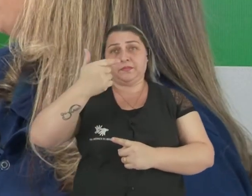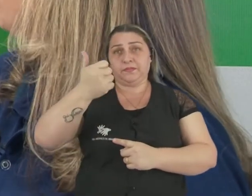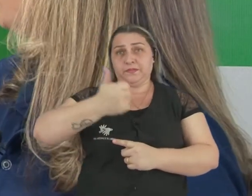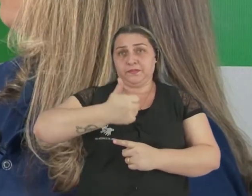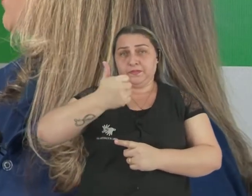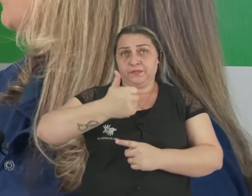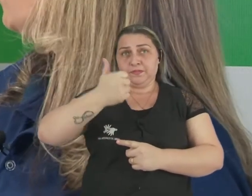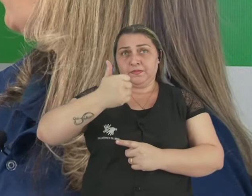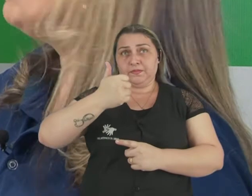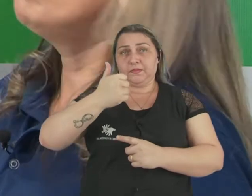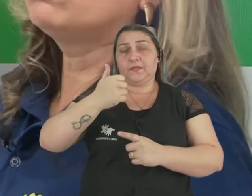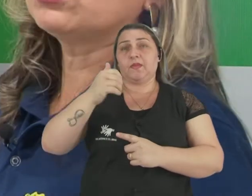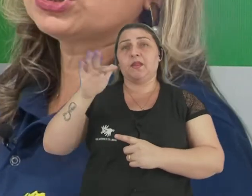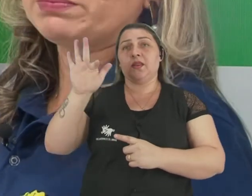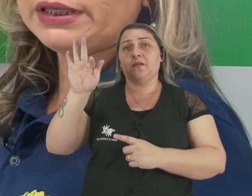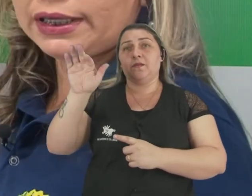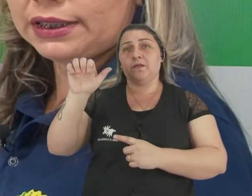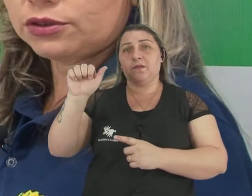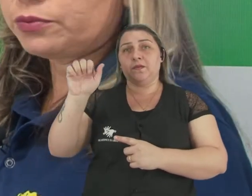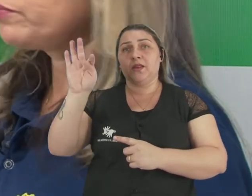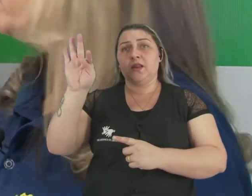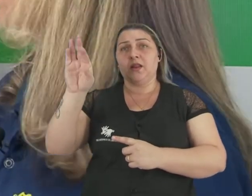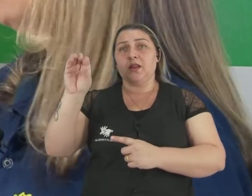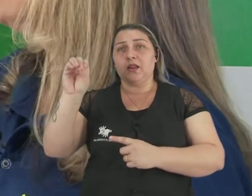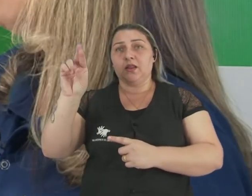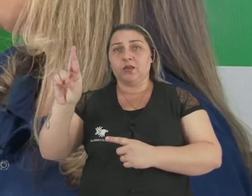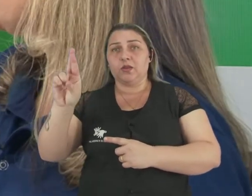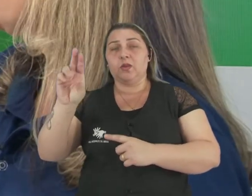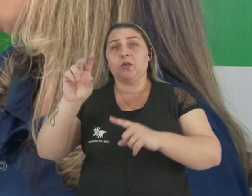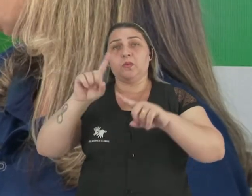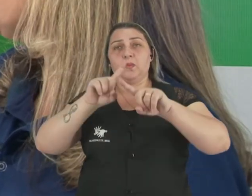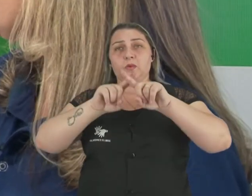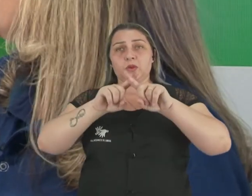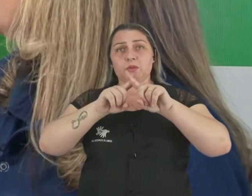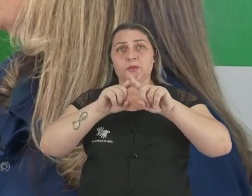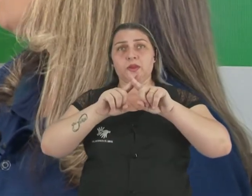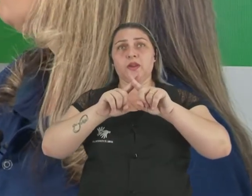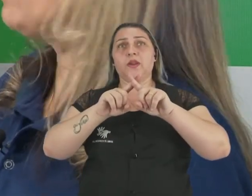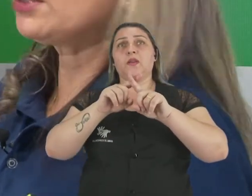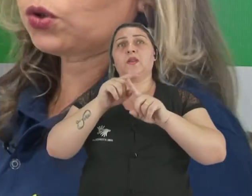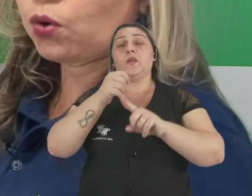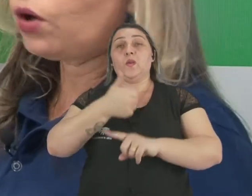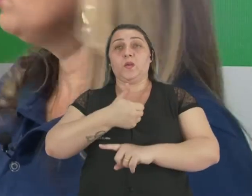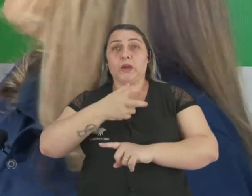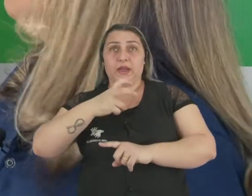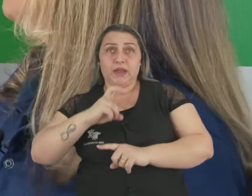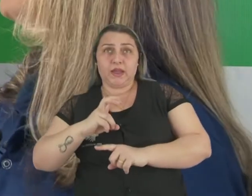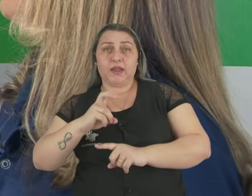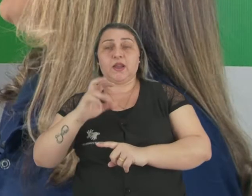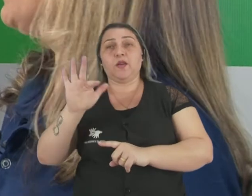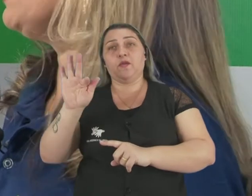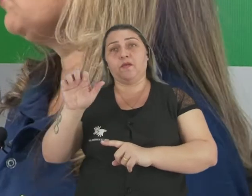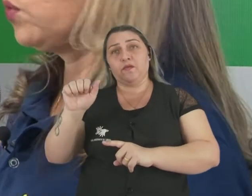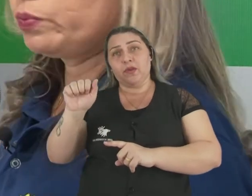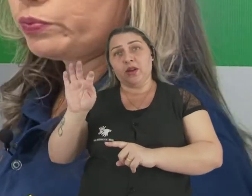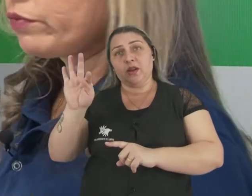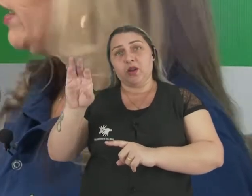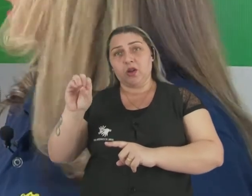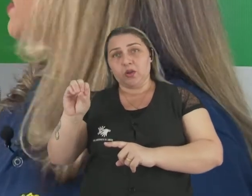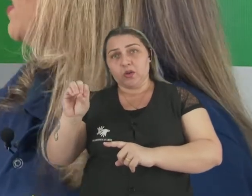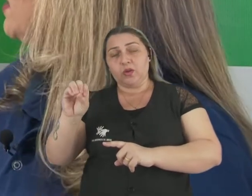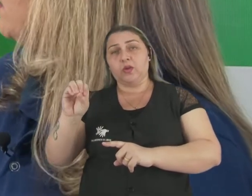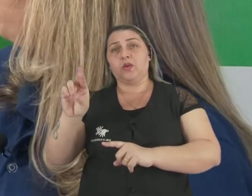que nós chamamos de fator multiplicando. Temos aqui o 15, que é o fator